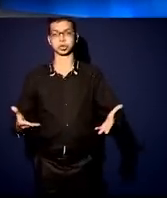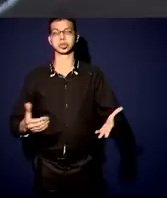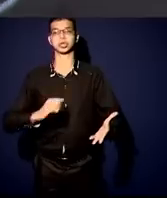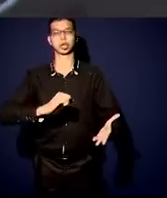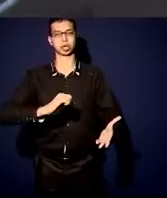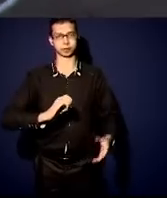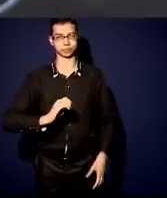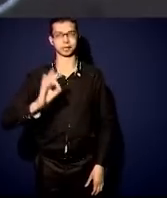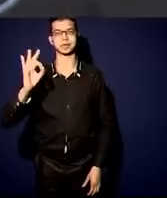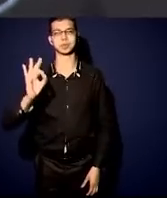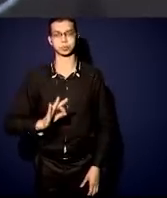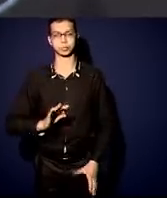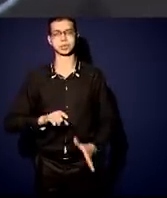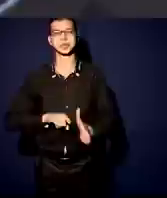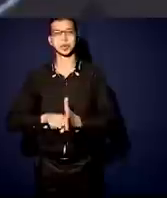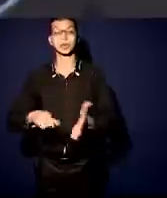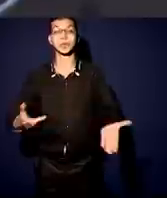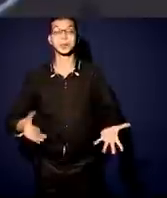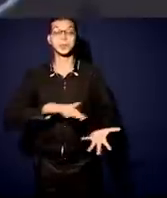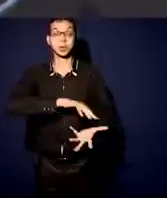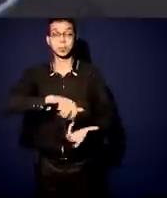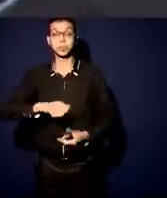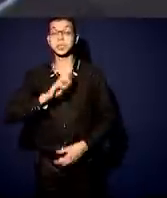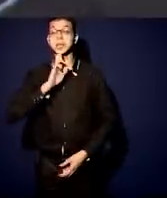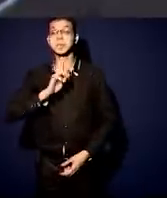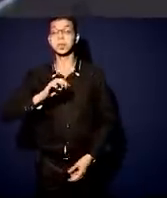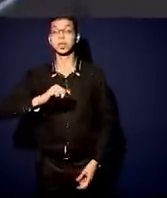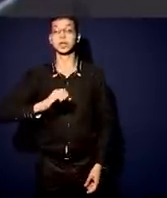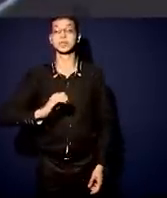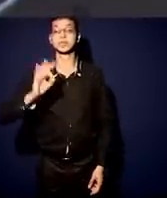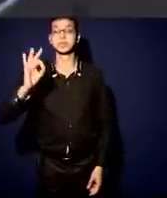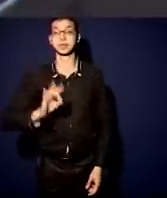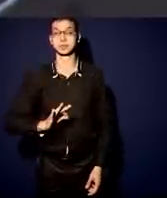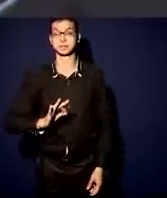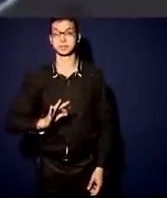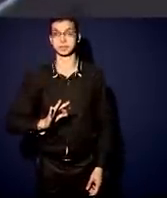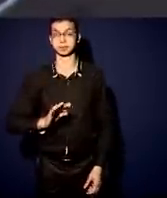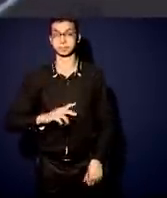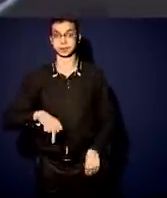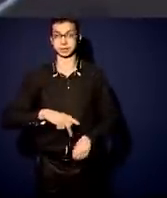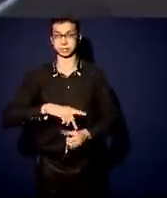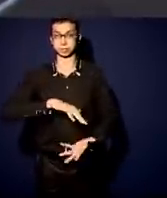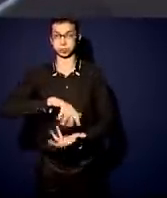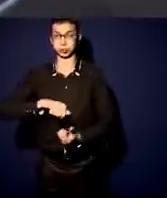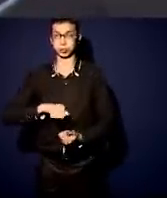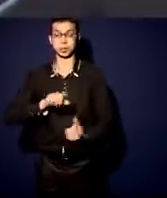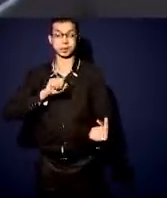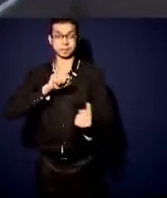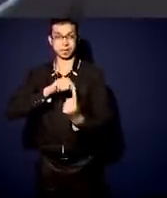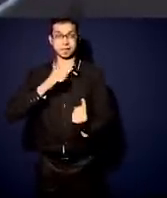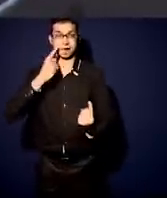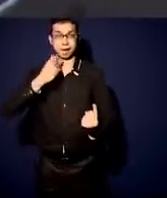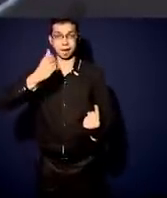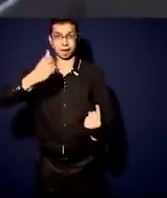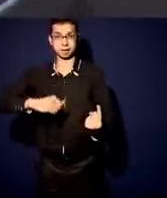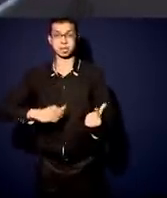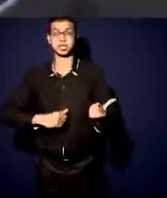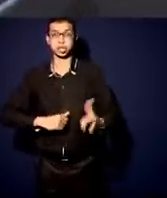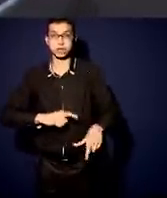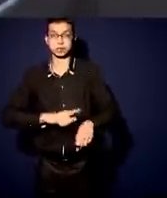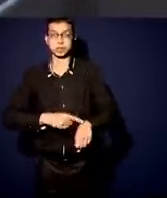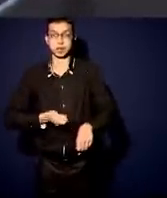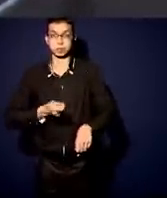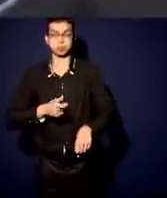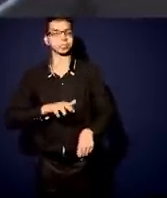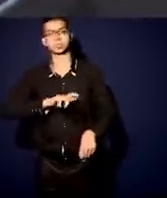e a resposta em 90% dos países do mundo hoje é não não é revaliar a meta no curto prazo porque isso